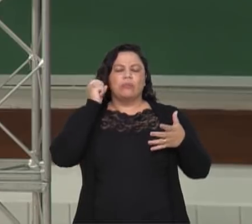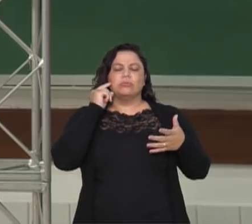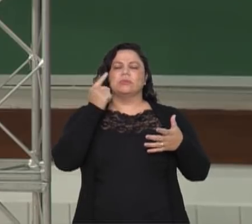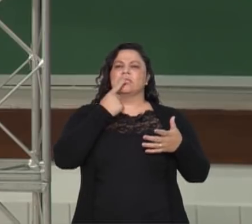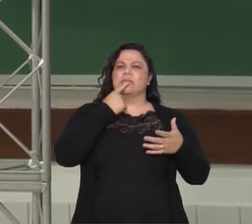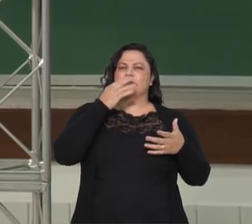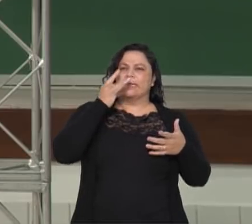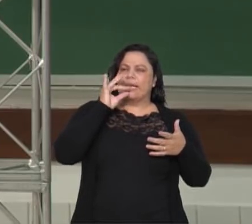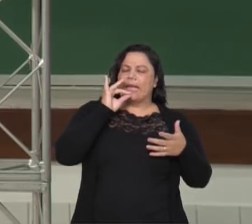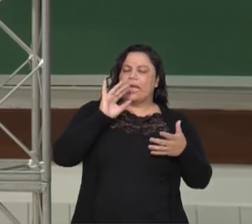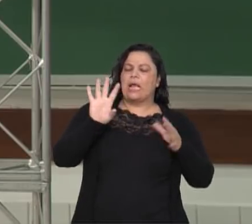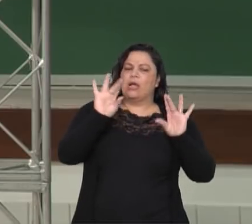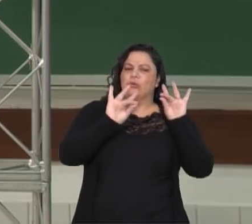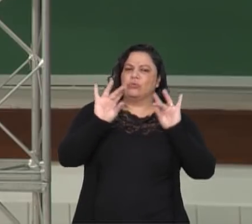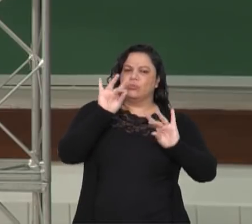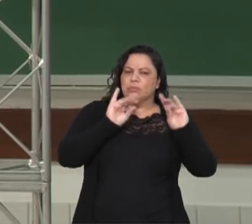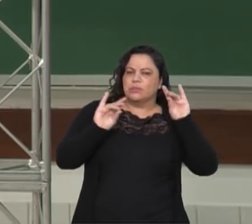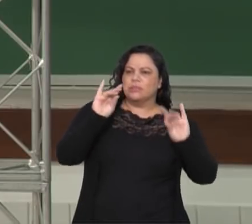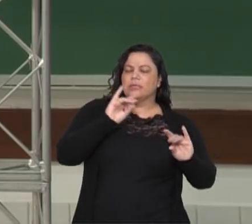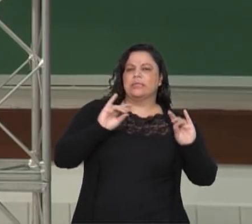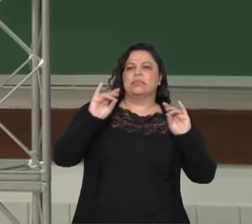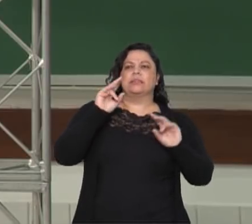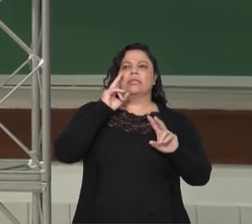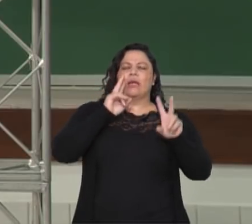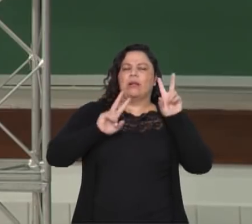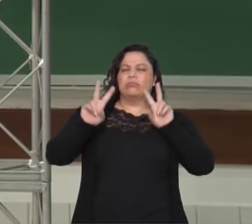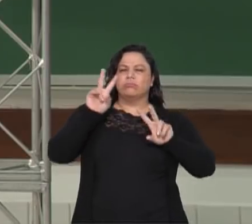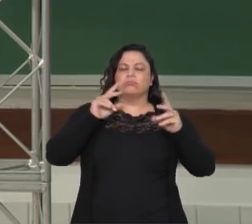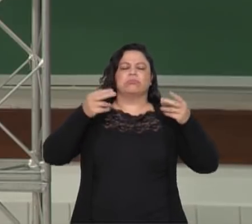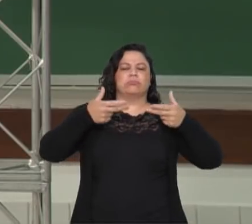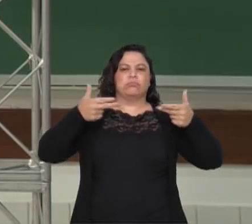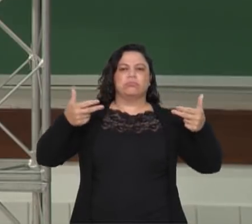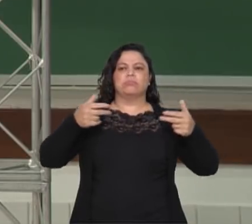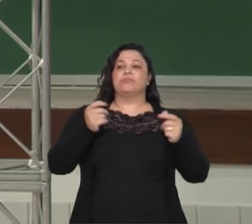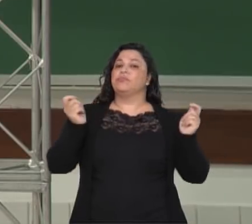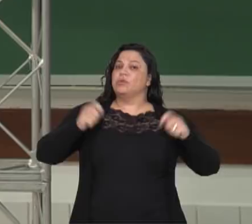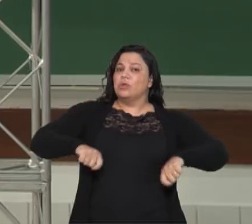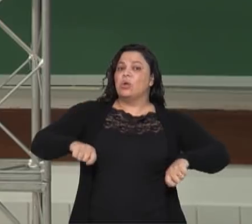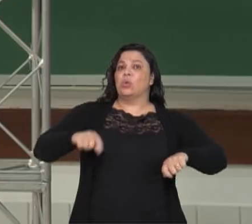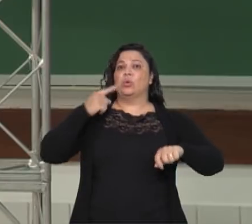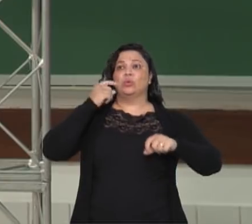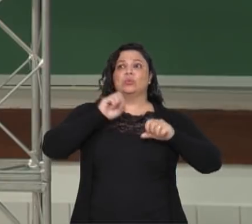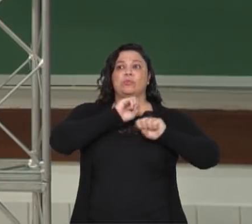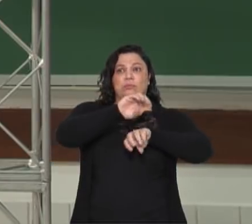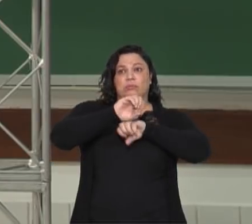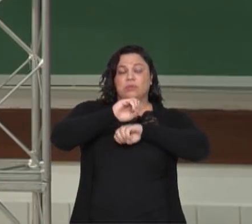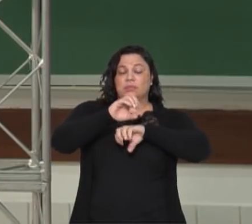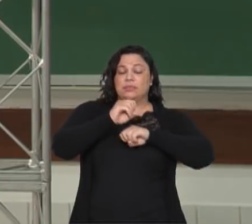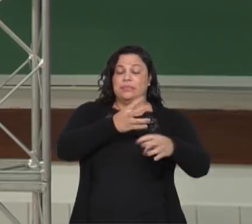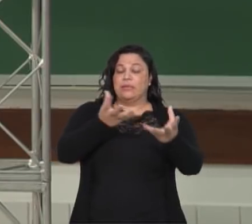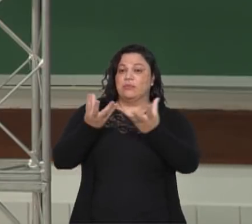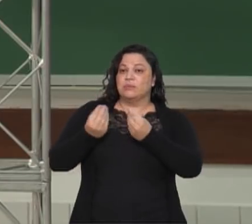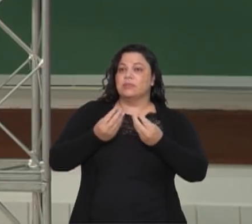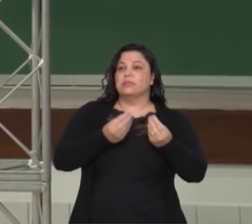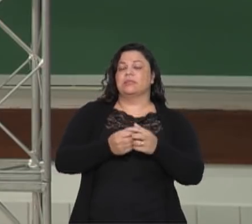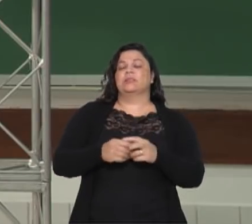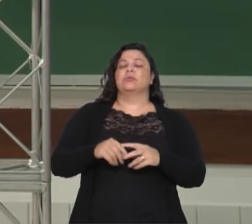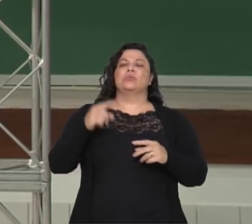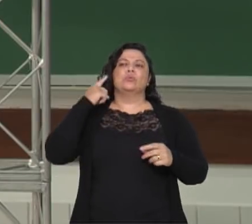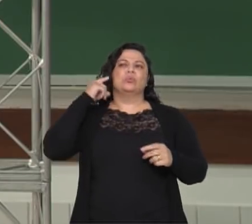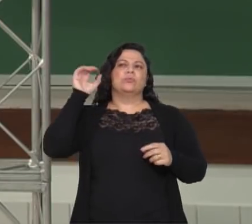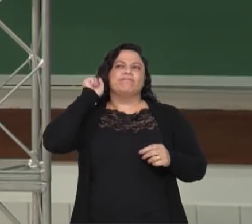Essa aula, a gente vai trabalhar bastante sobre a audição. E a gente estuda